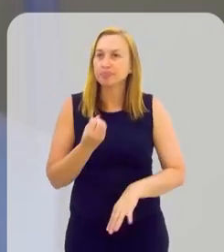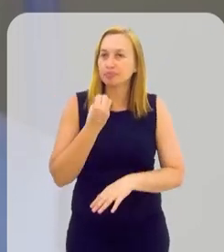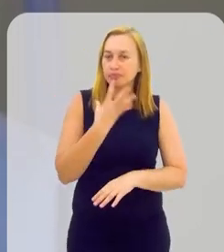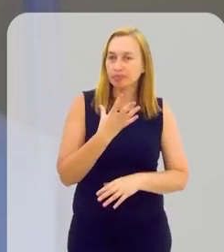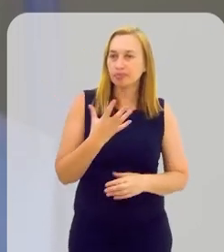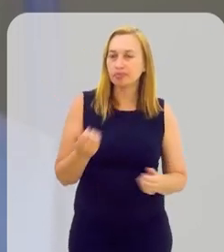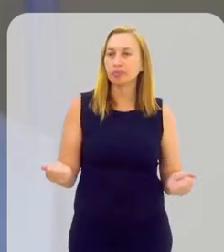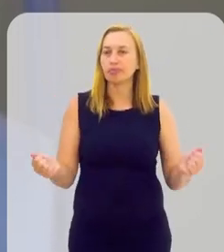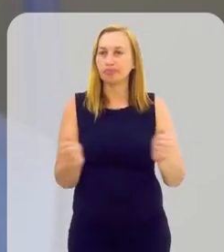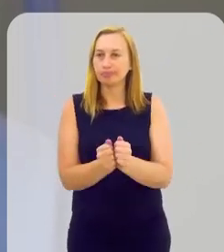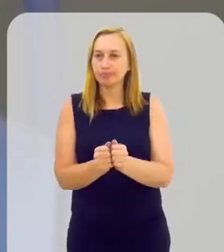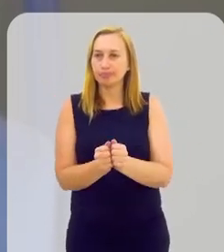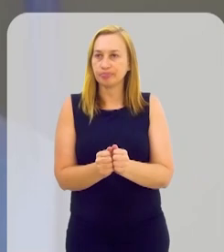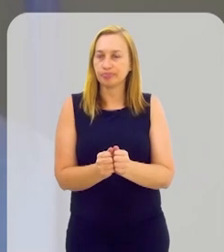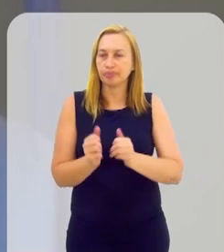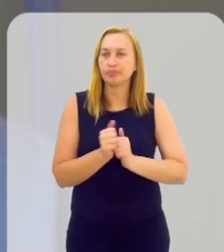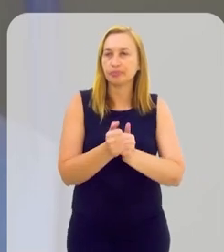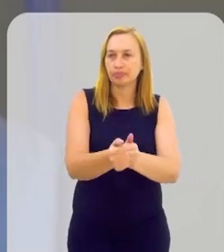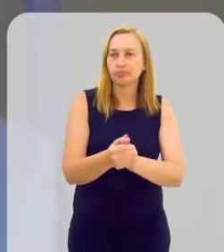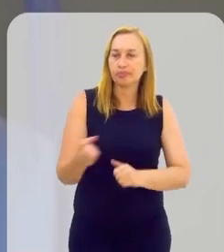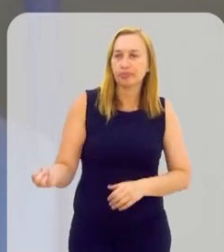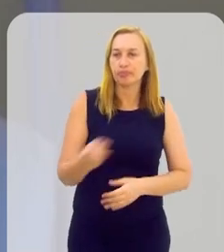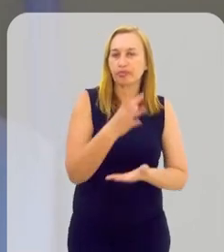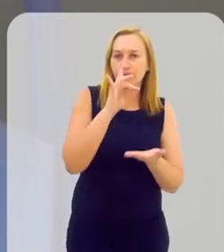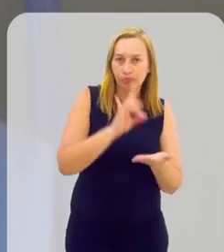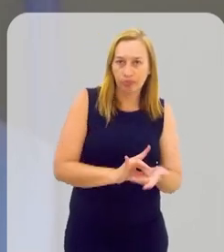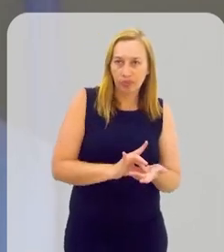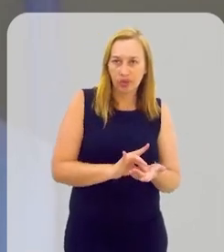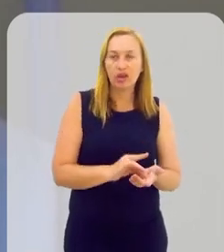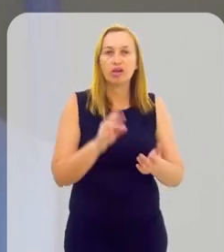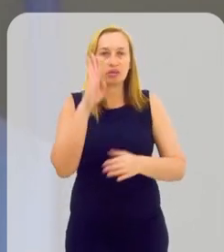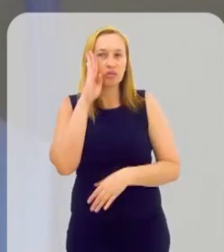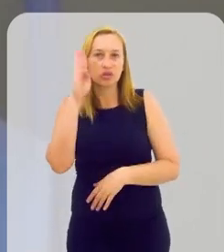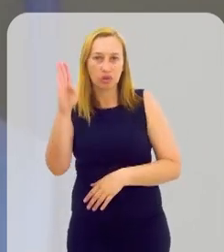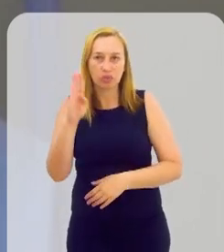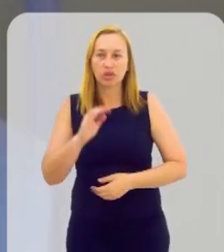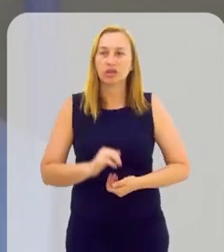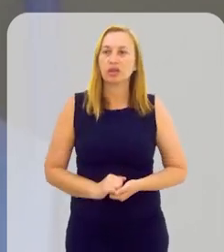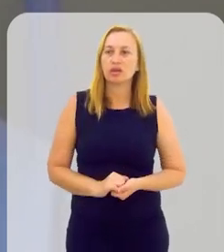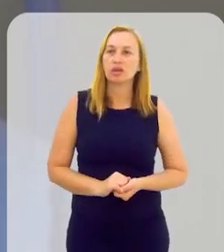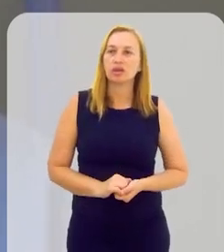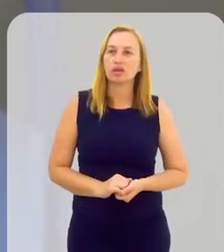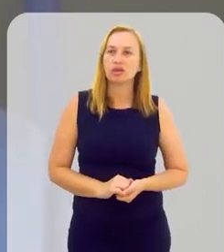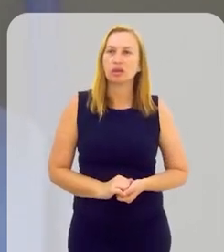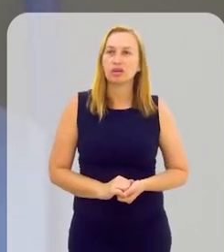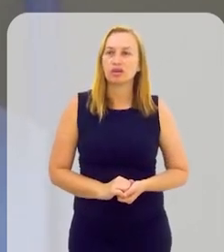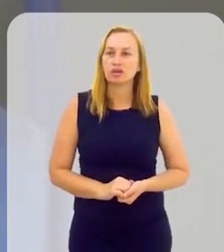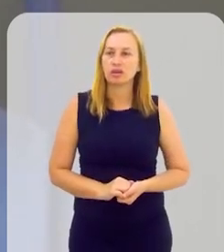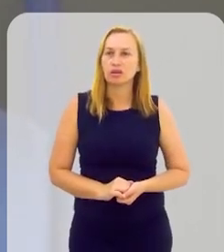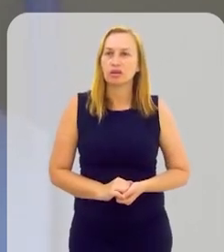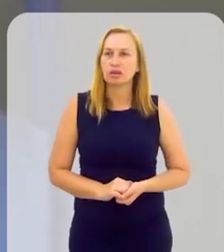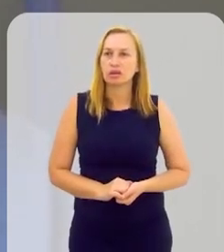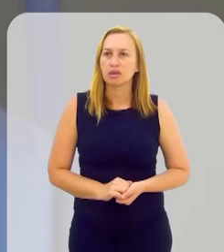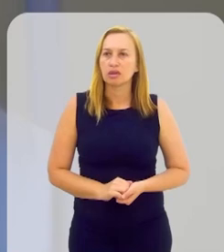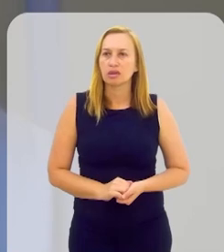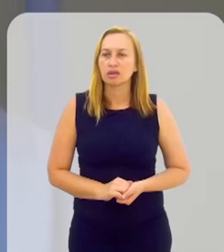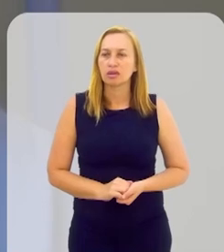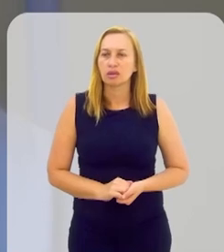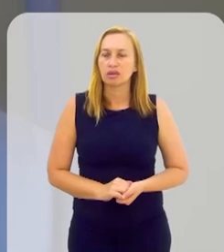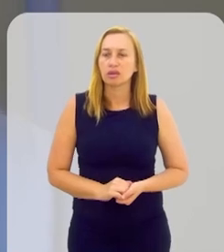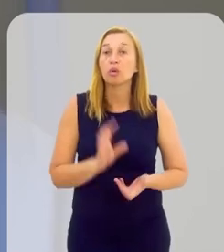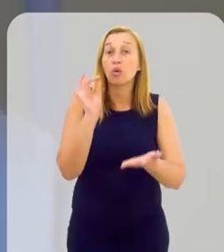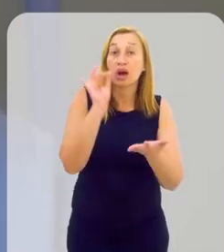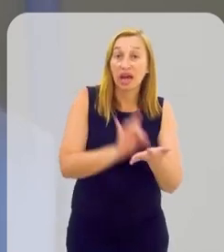possam propiciar uma gestão conjunta, uma gestão partícipe, né, inserida nessa realidade que acabei de dizer, mas principalmente por